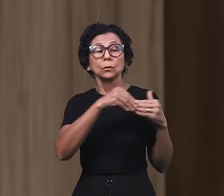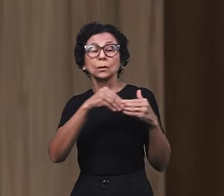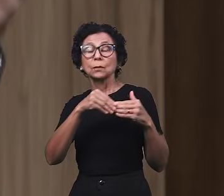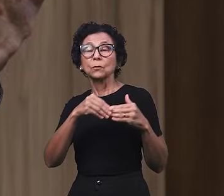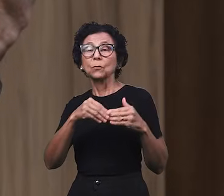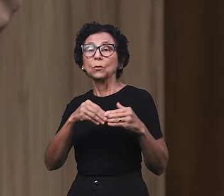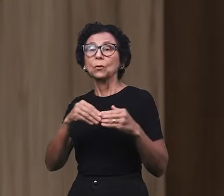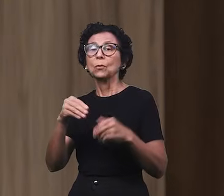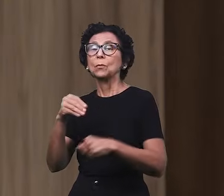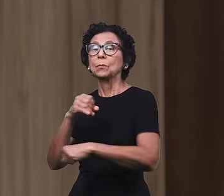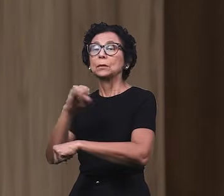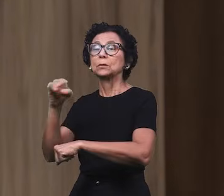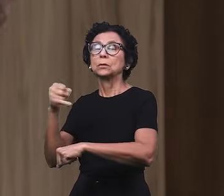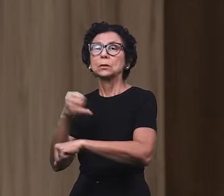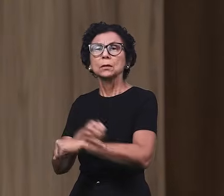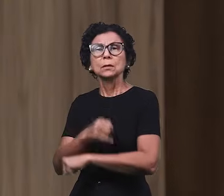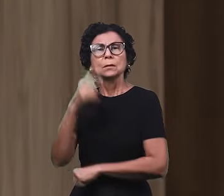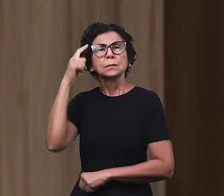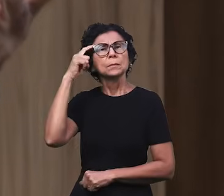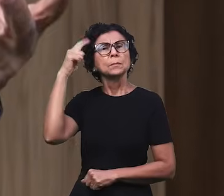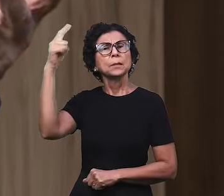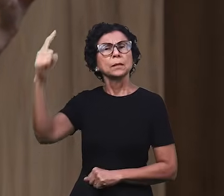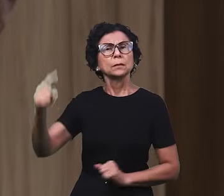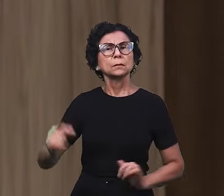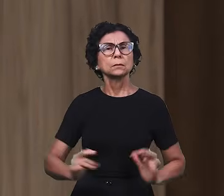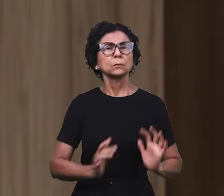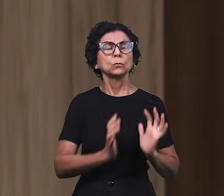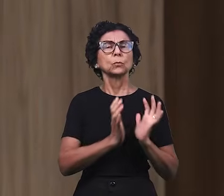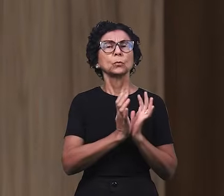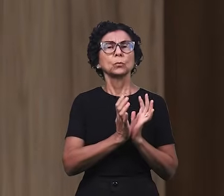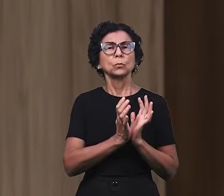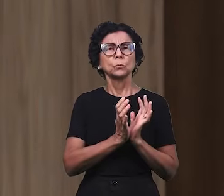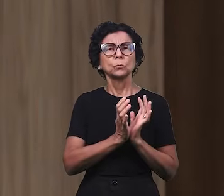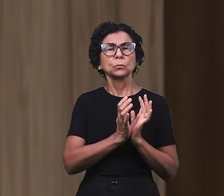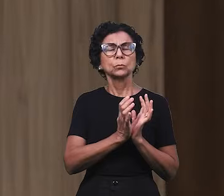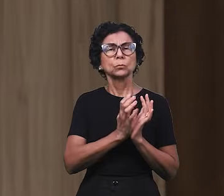uma comitiva de reis, de sábios, né?